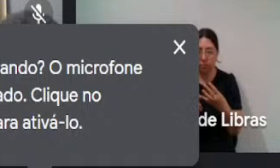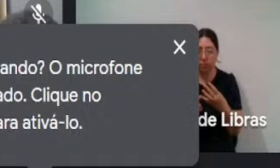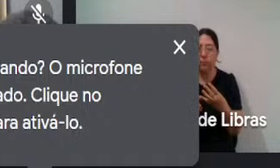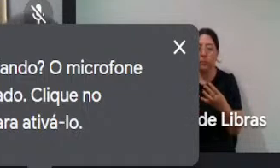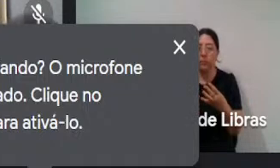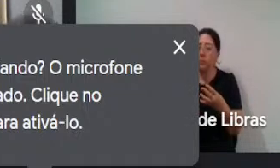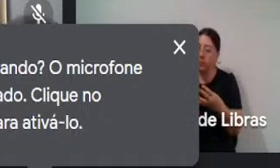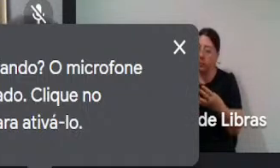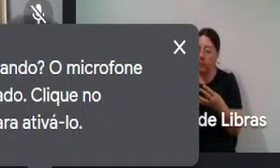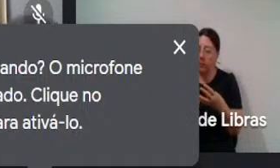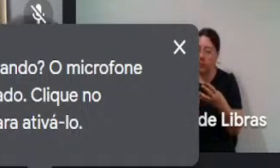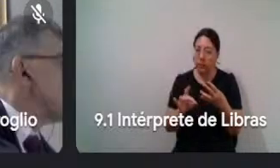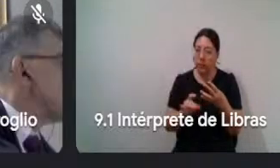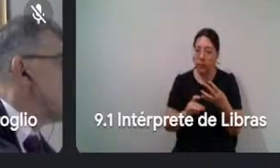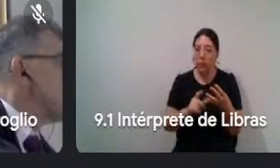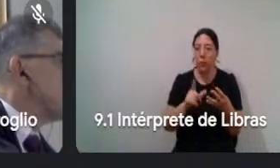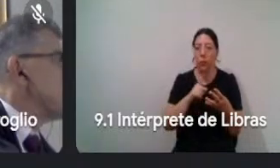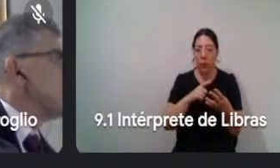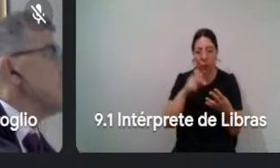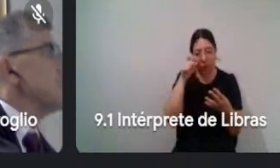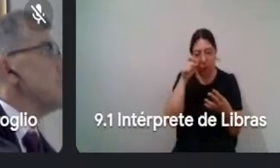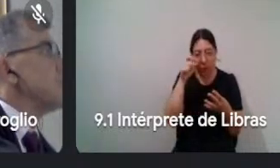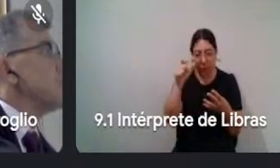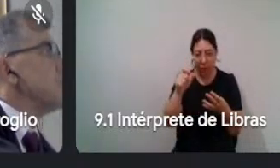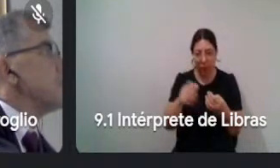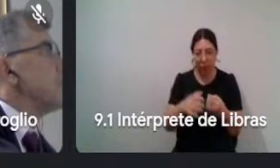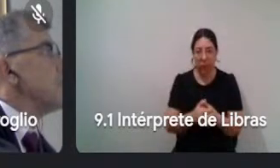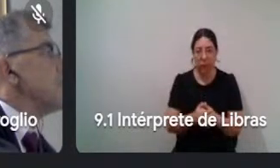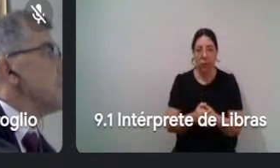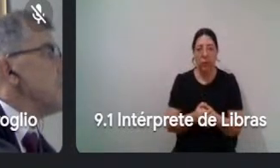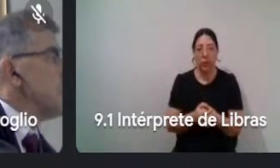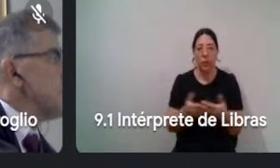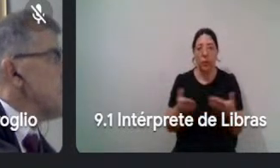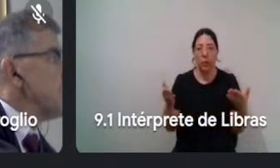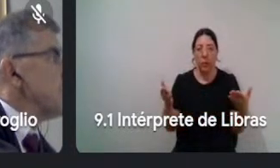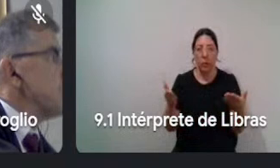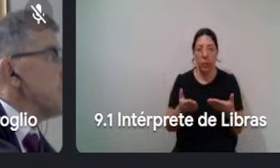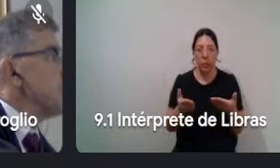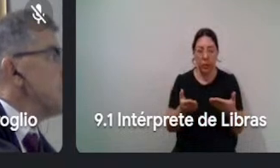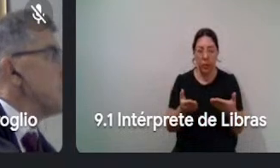Oliveira. Com a palavra, a doutora Felícia Feitosa.